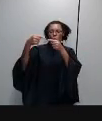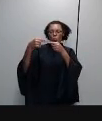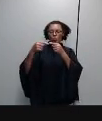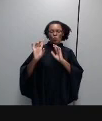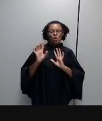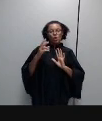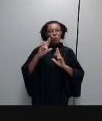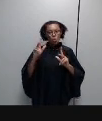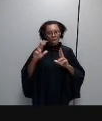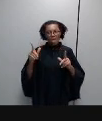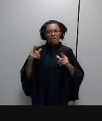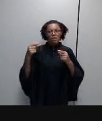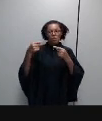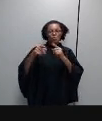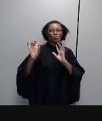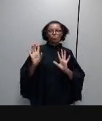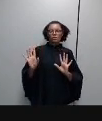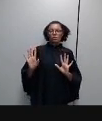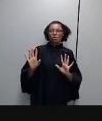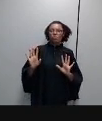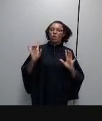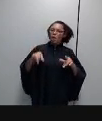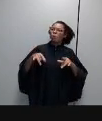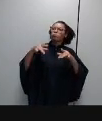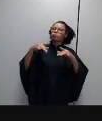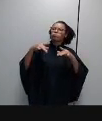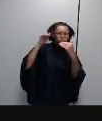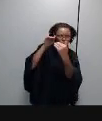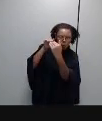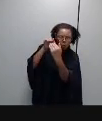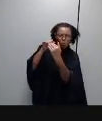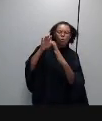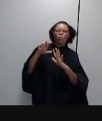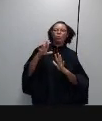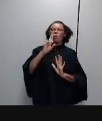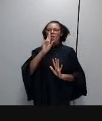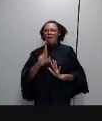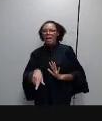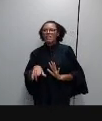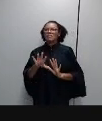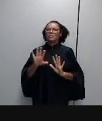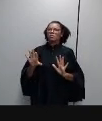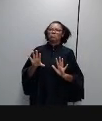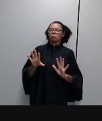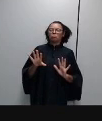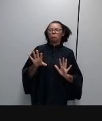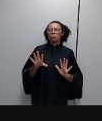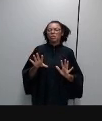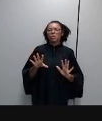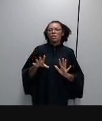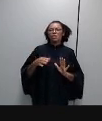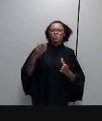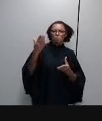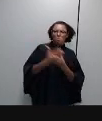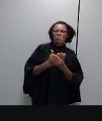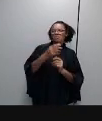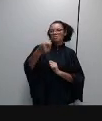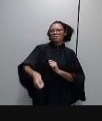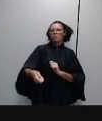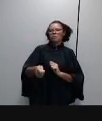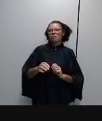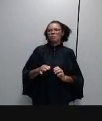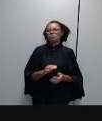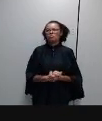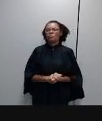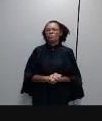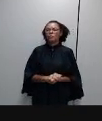concordo plenamente não vejo razão e se propor uma ação um processo execução uma ação decepção